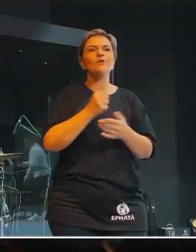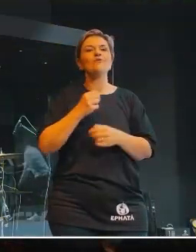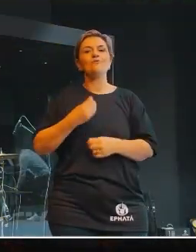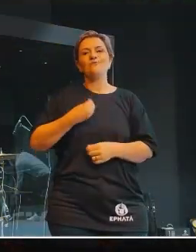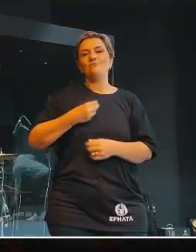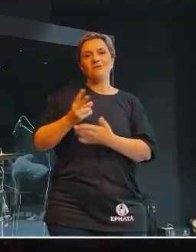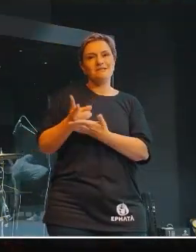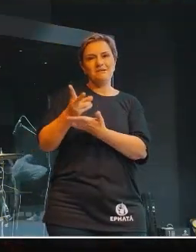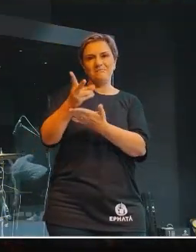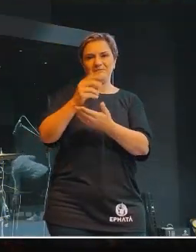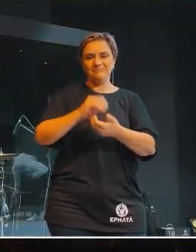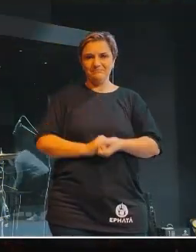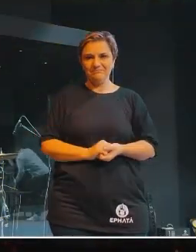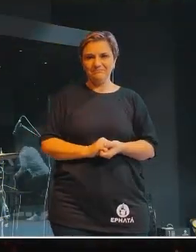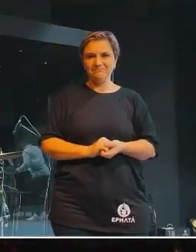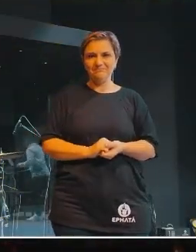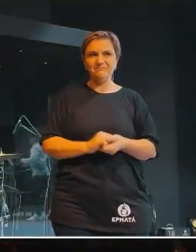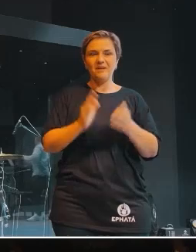Aleluia!